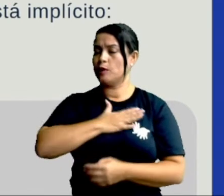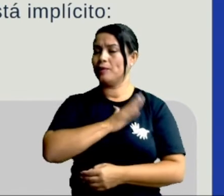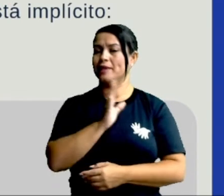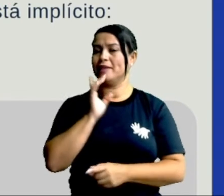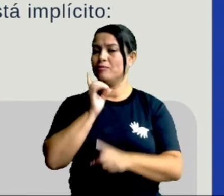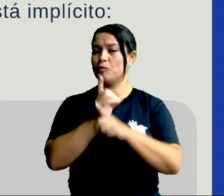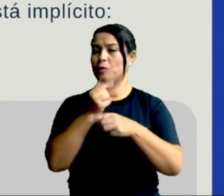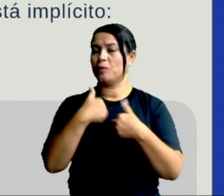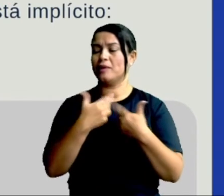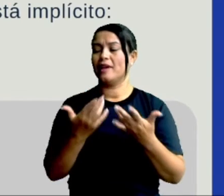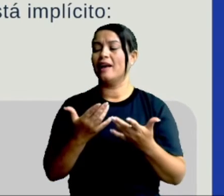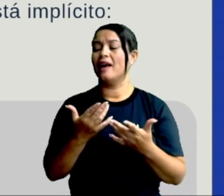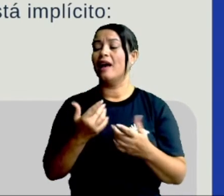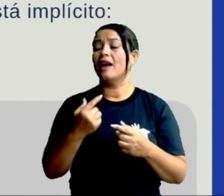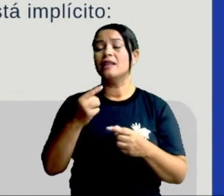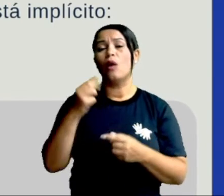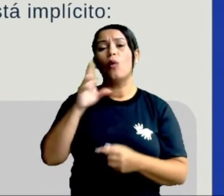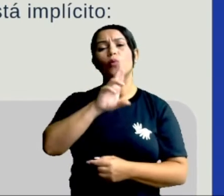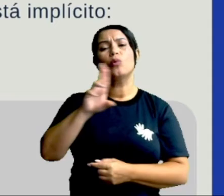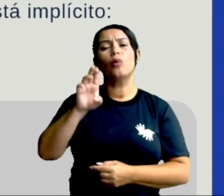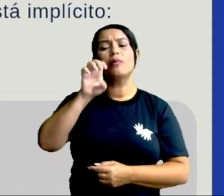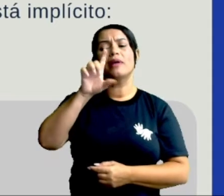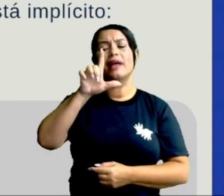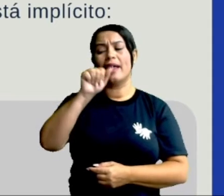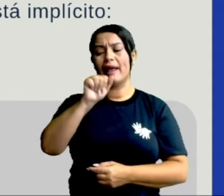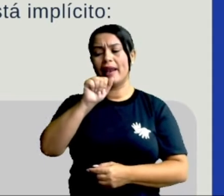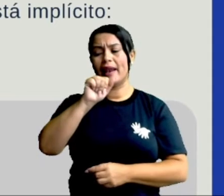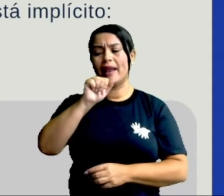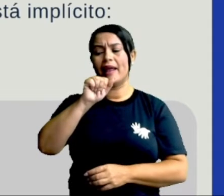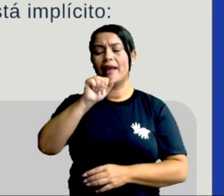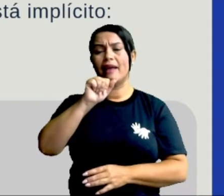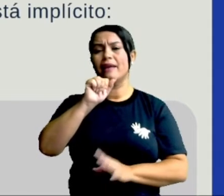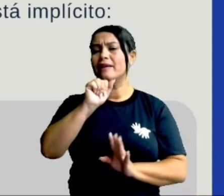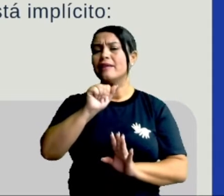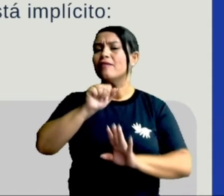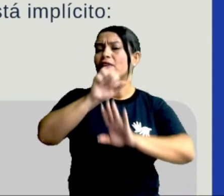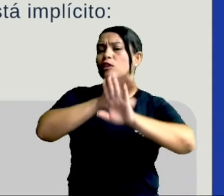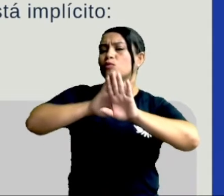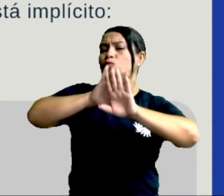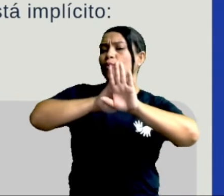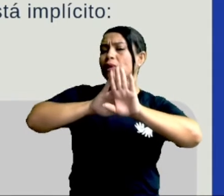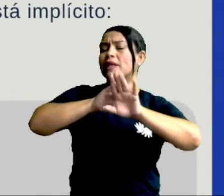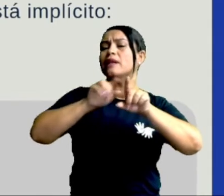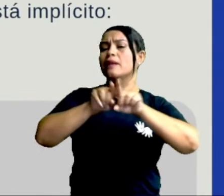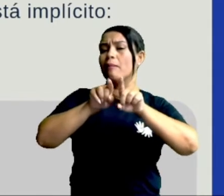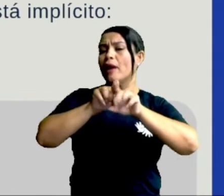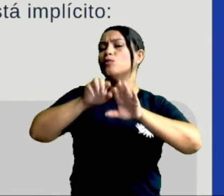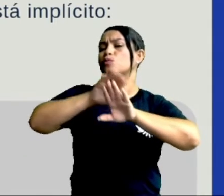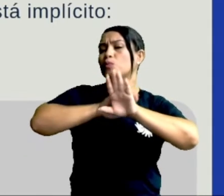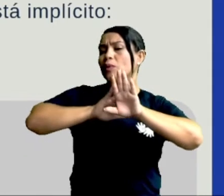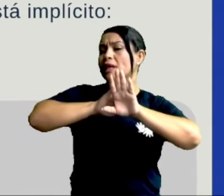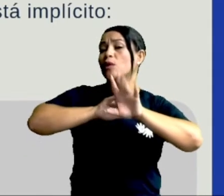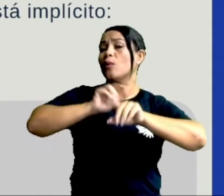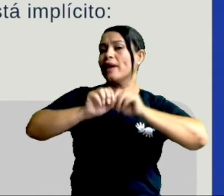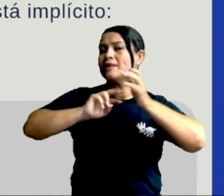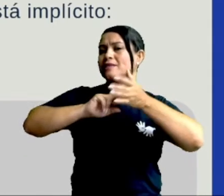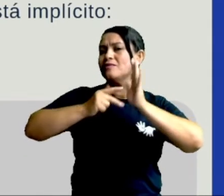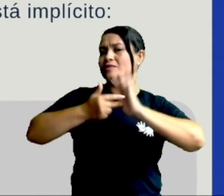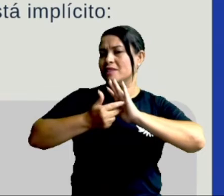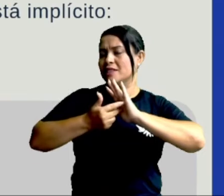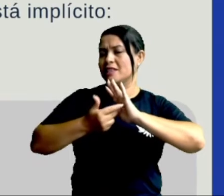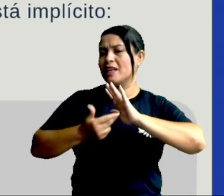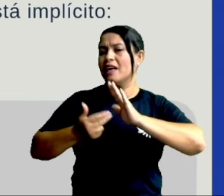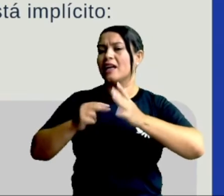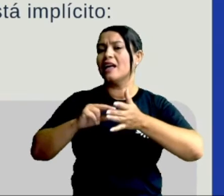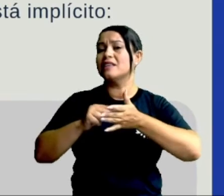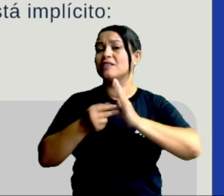E esse ela, que vem aí subentendido, ele não aparece no texto escrito, mas ele está subentendido, ele retoma